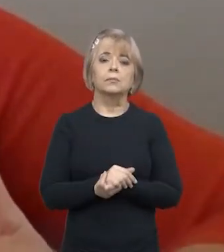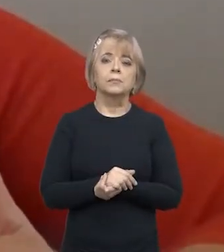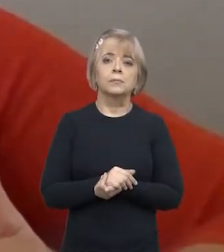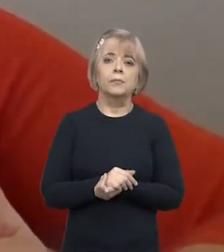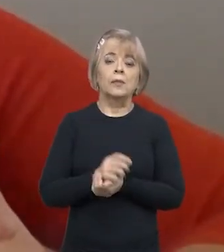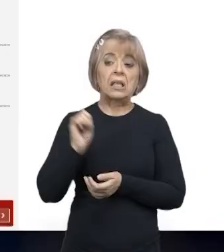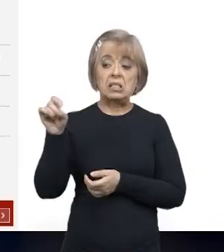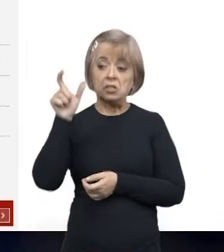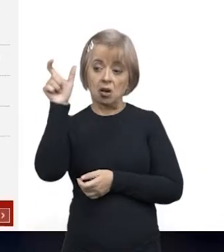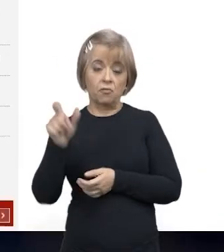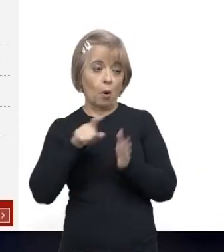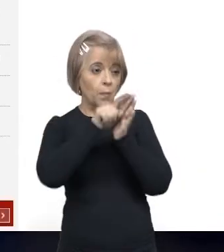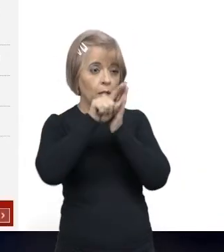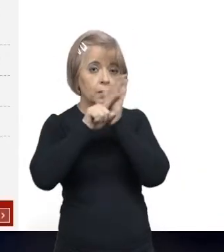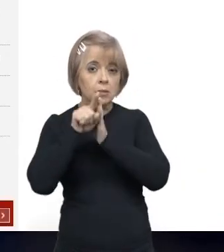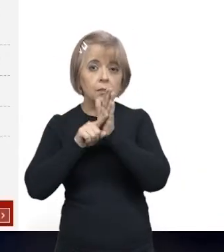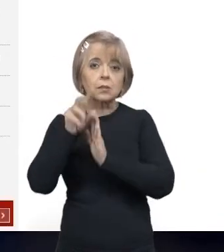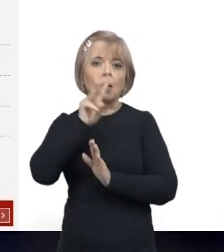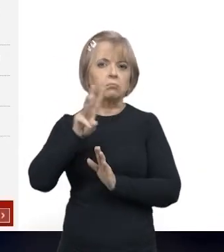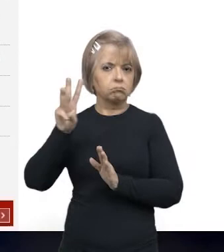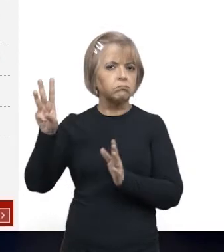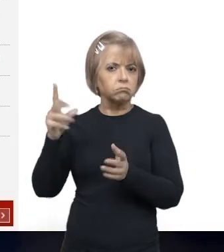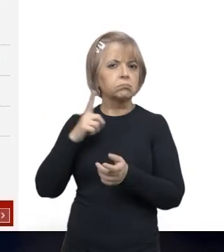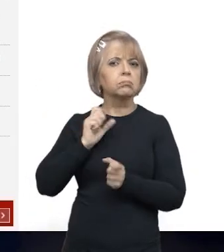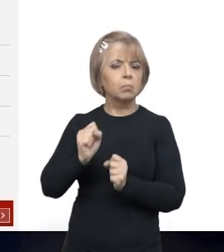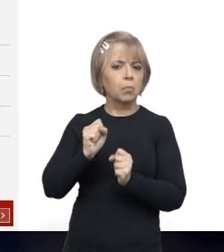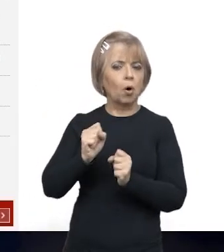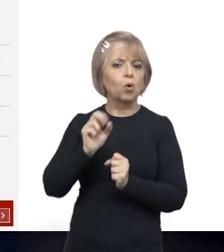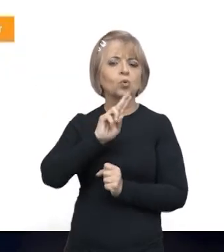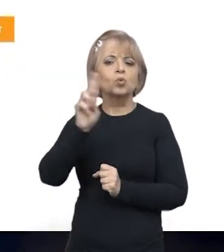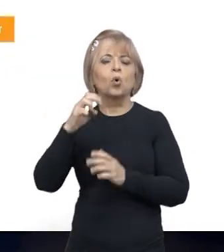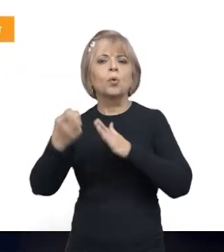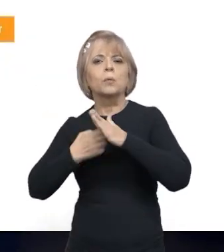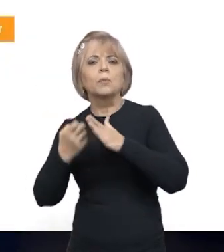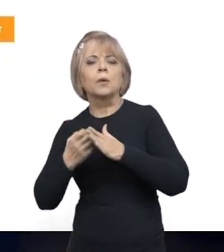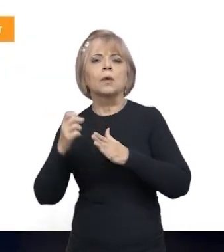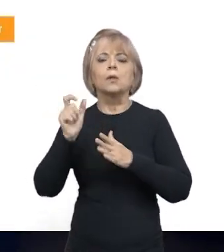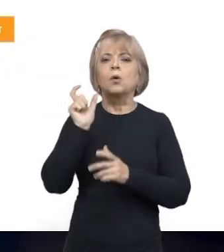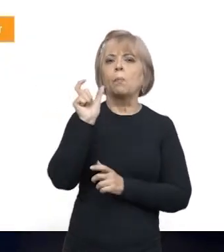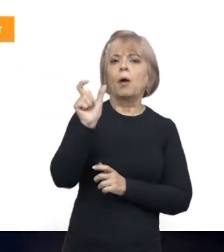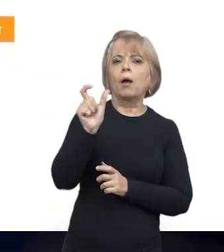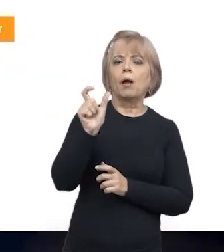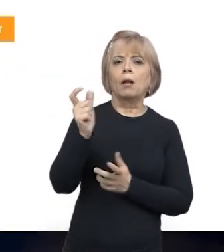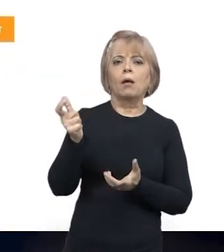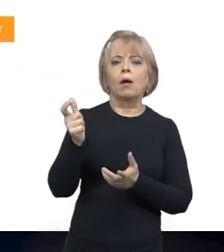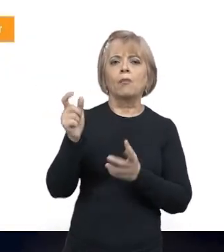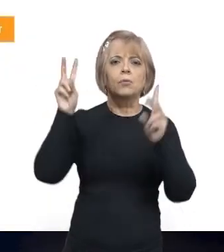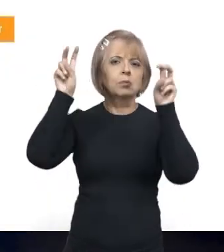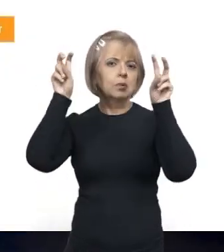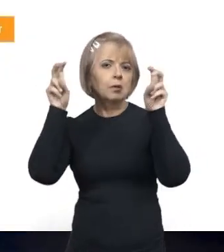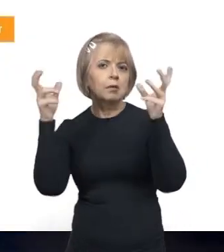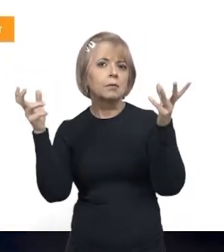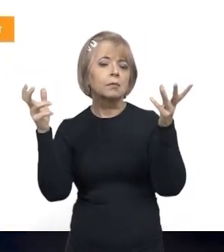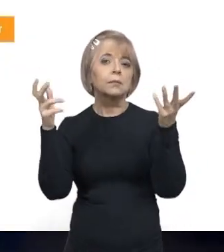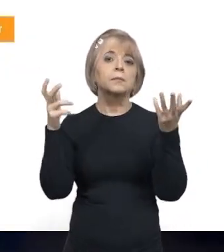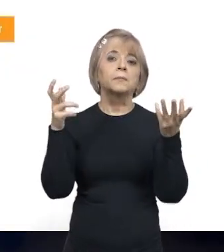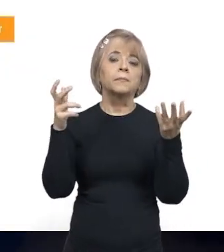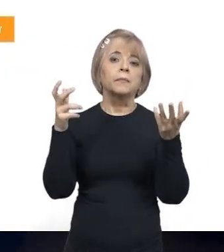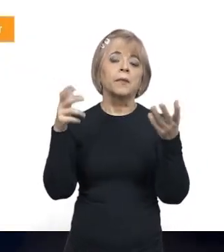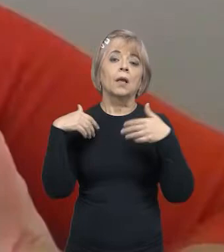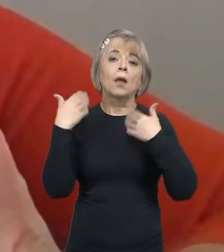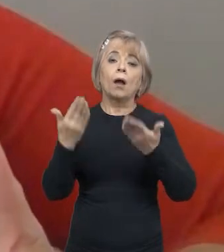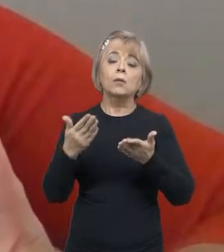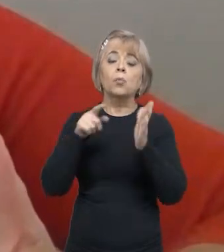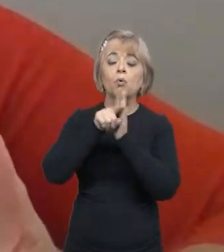quiser pesquisar, ele pode pesquisar pelo nome da empresa, ele pode pesquisar por palavra-chave, ele pode pesquisar por assunto, e até lá,